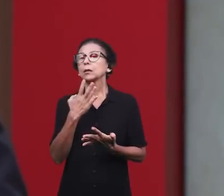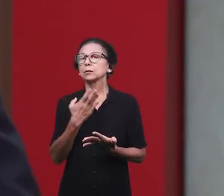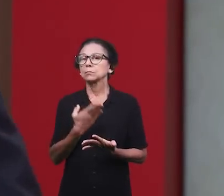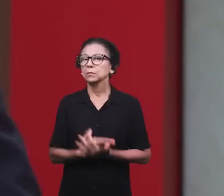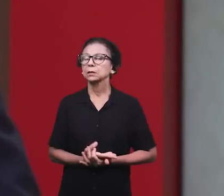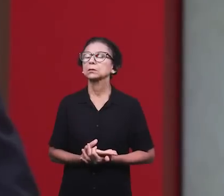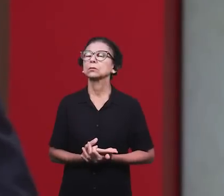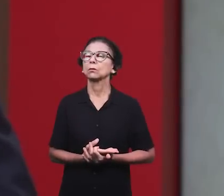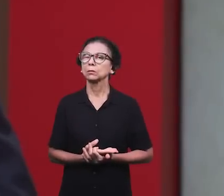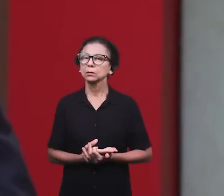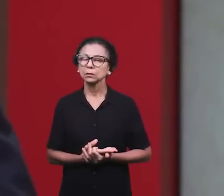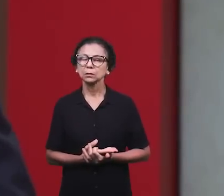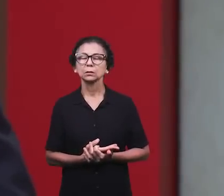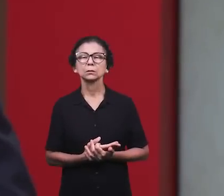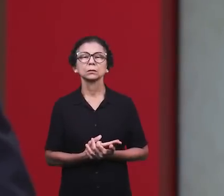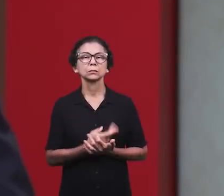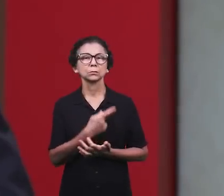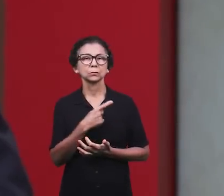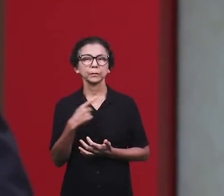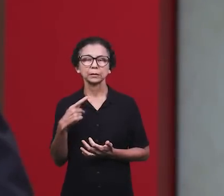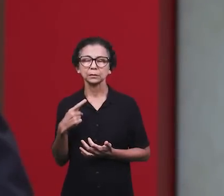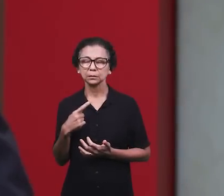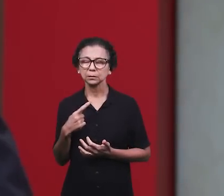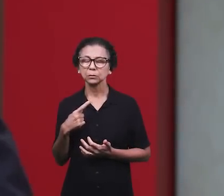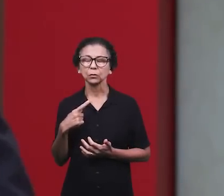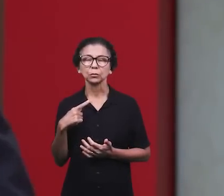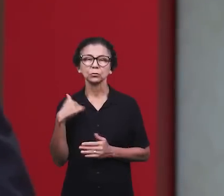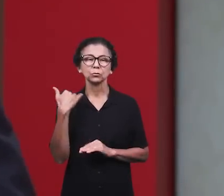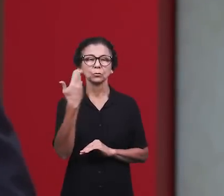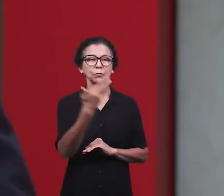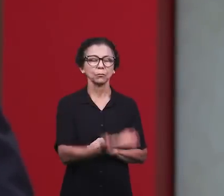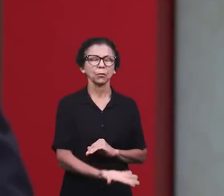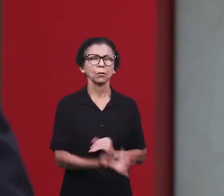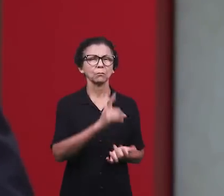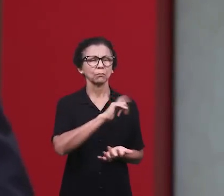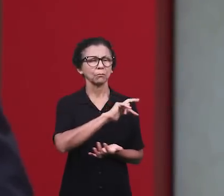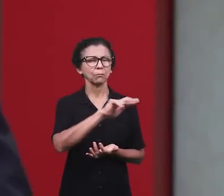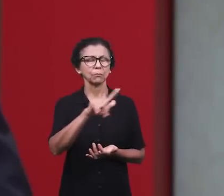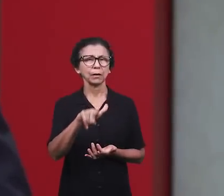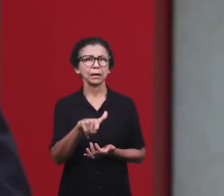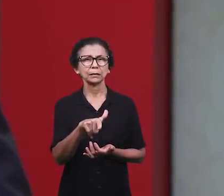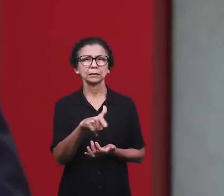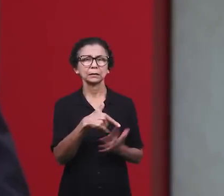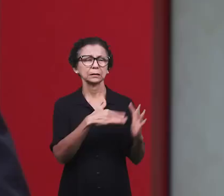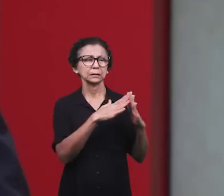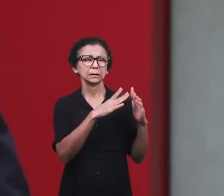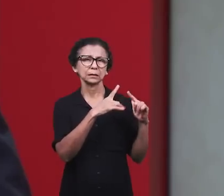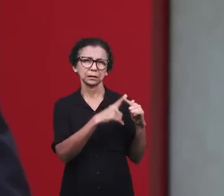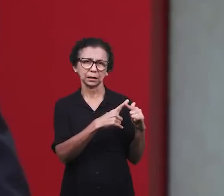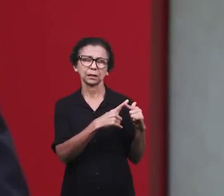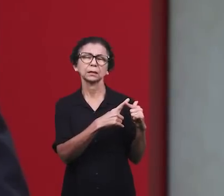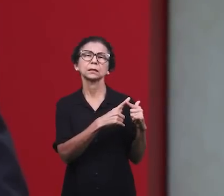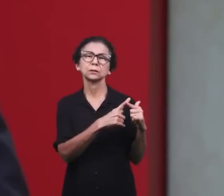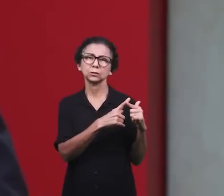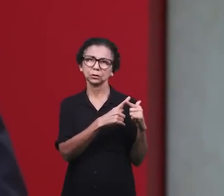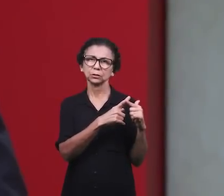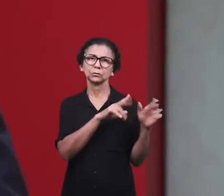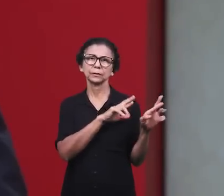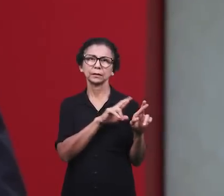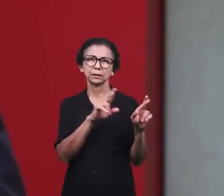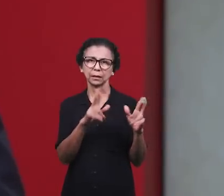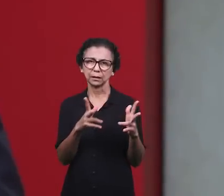impressionam os nossos irmãos, pastores das mais diversas denominações, que entendem a